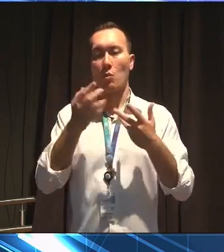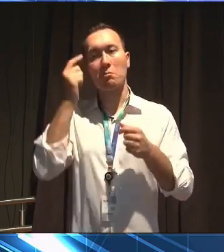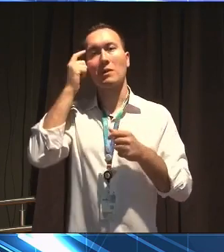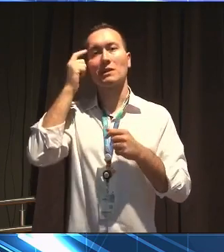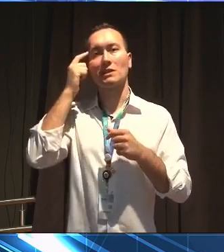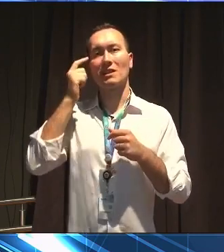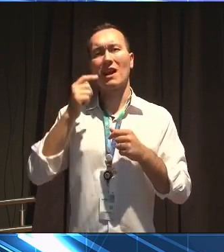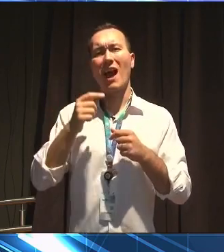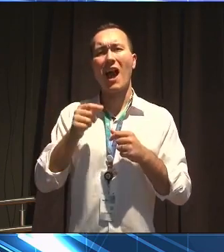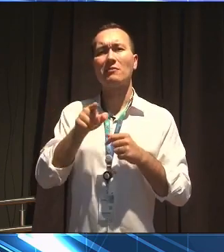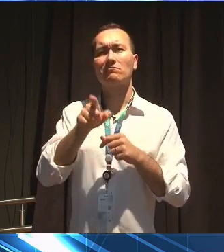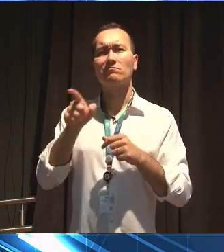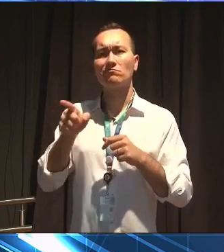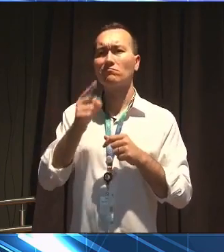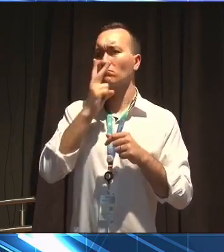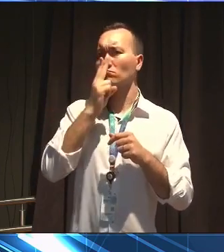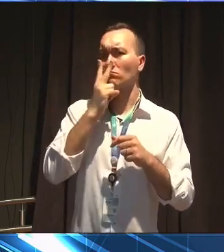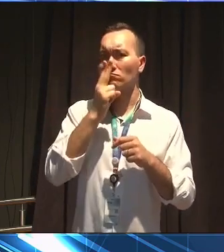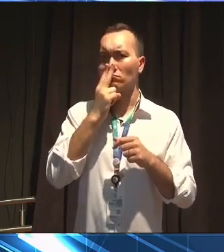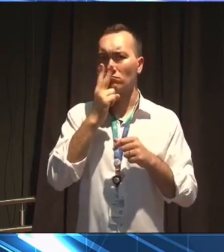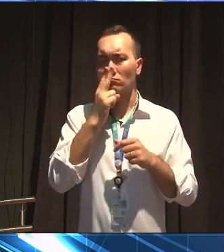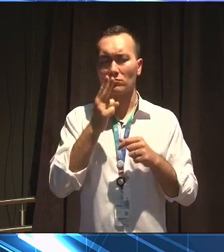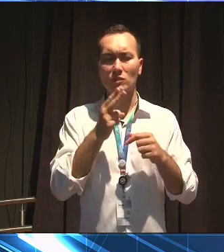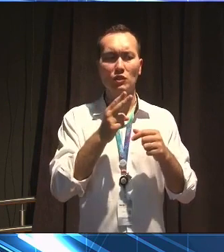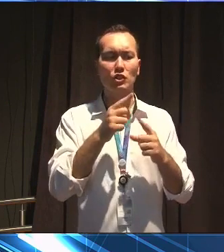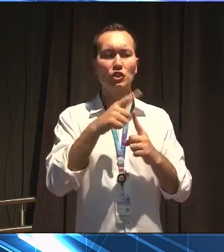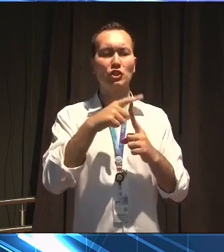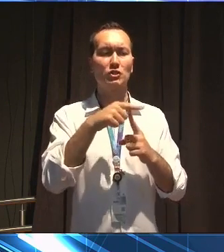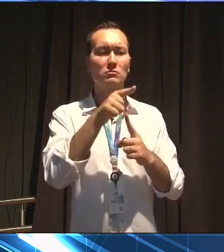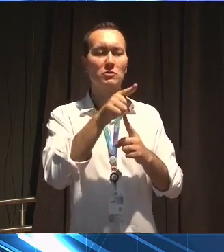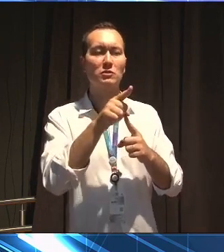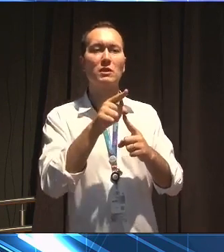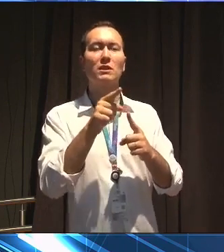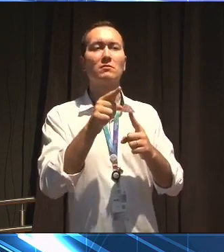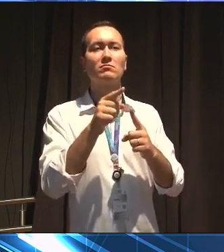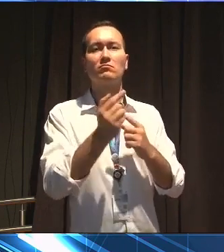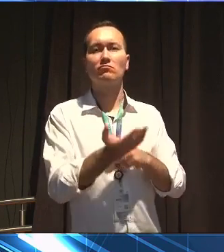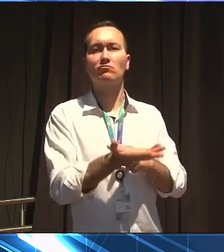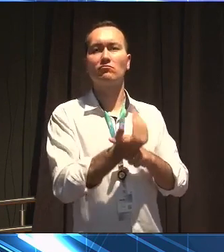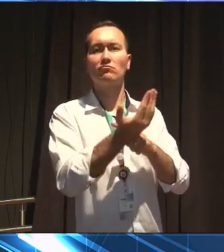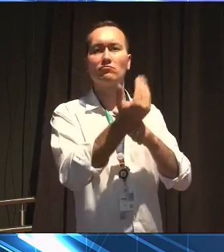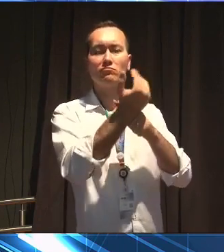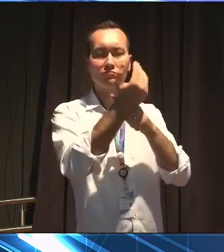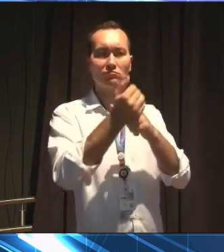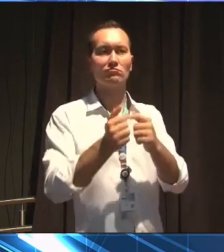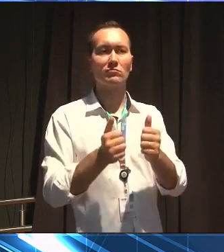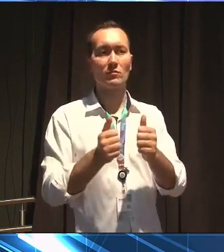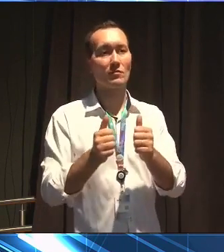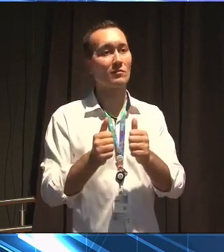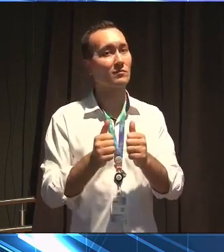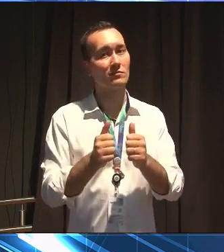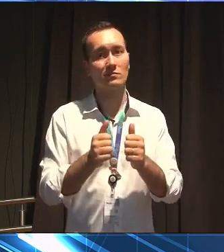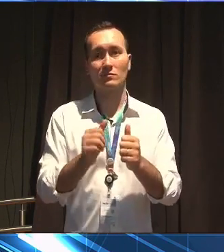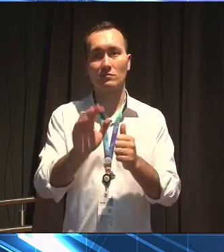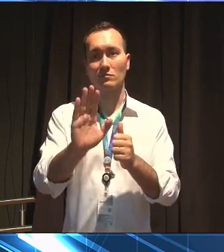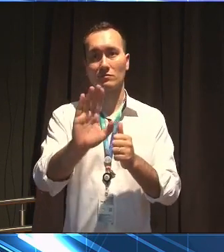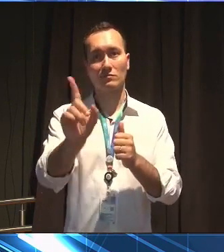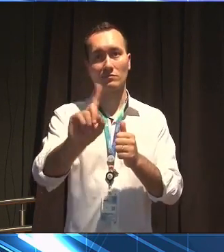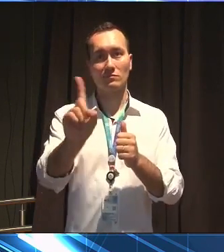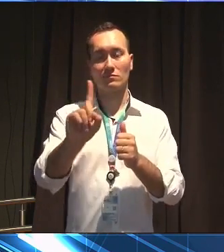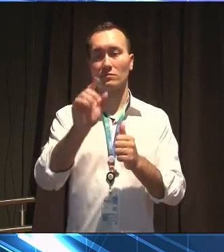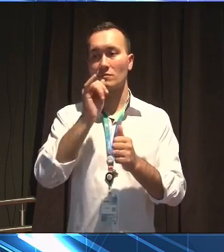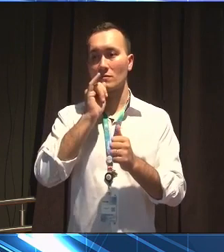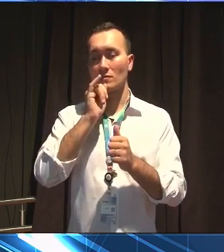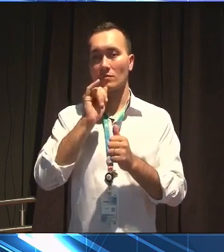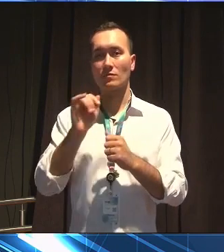autorização, a gente já vai entrar um pouco mais no detalhe, com a tecnologia. E esse é um erro nosso. Por exemplo, se eu estou usando